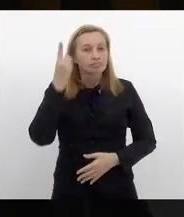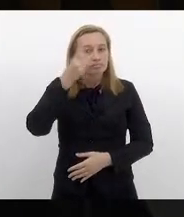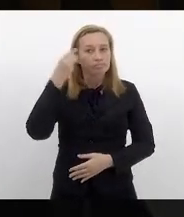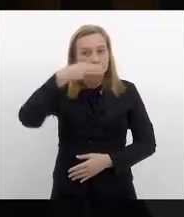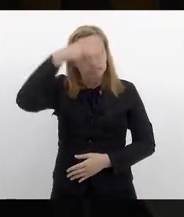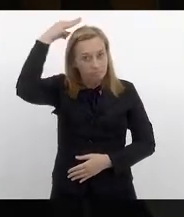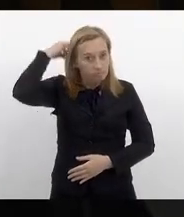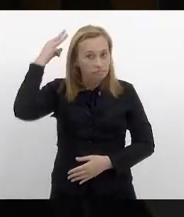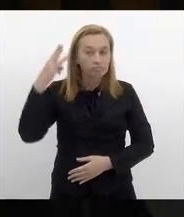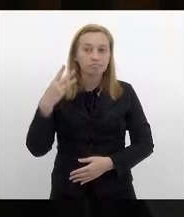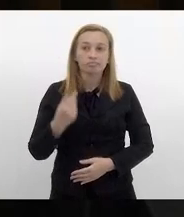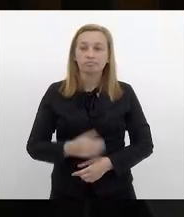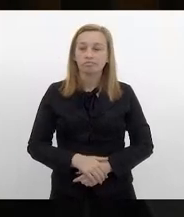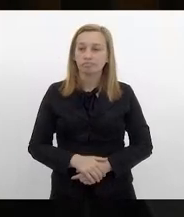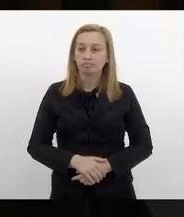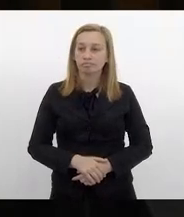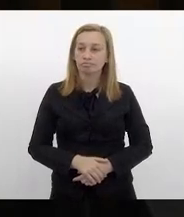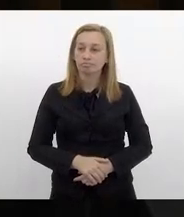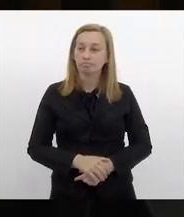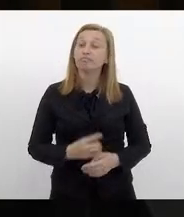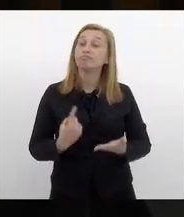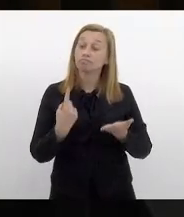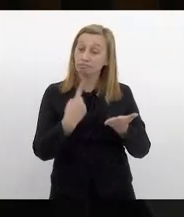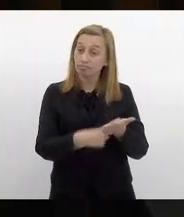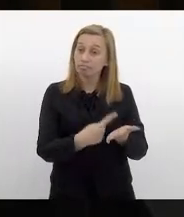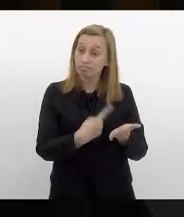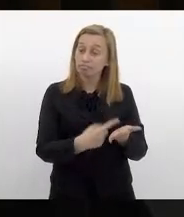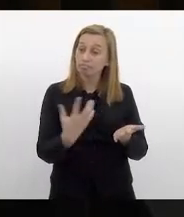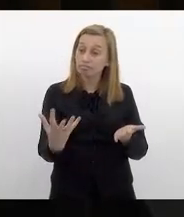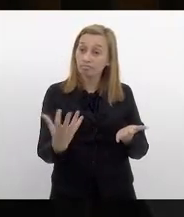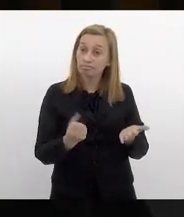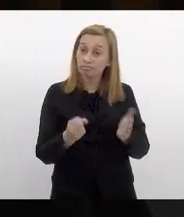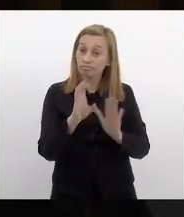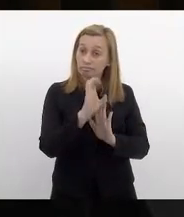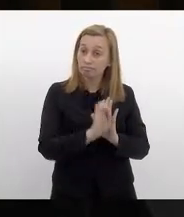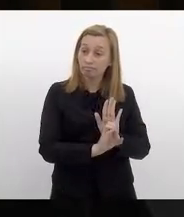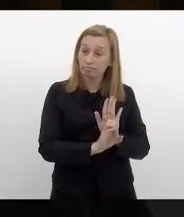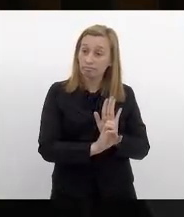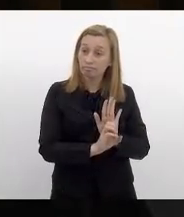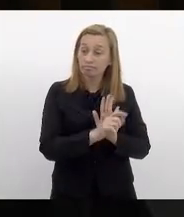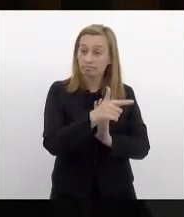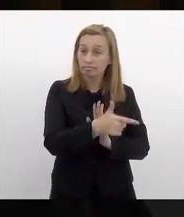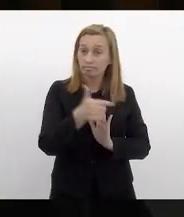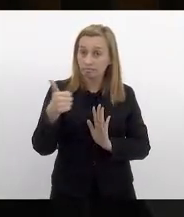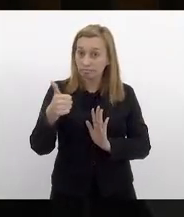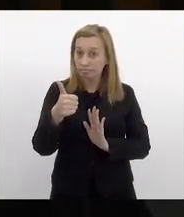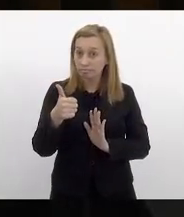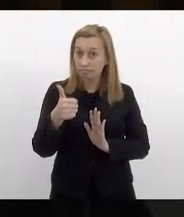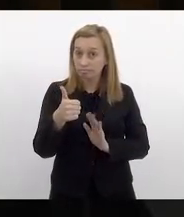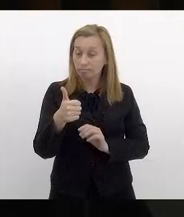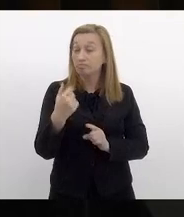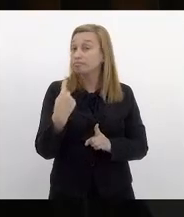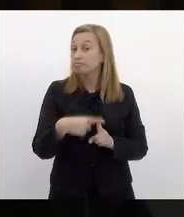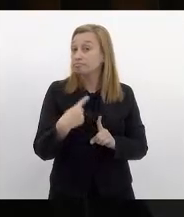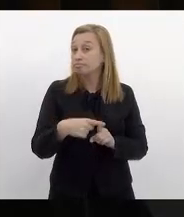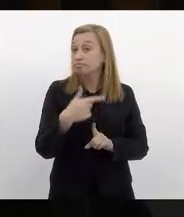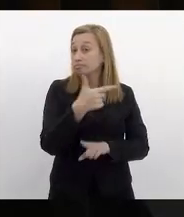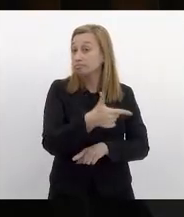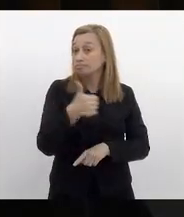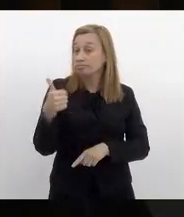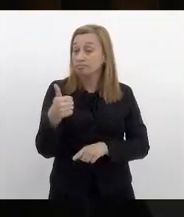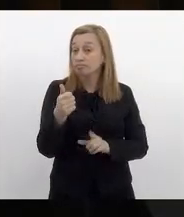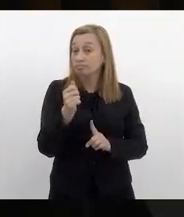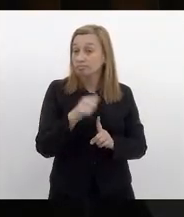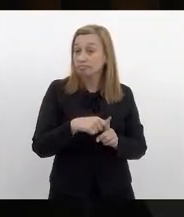Pacheco, assumiu de acatar as emendas para ser 2021, porque 2021 é um